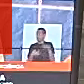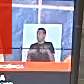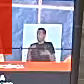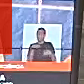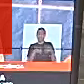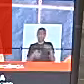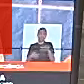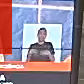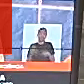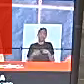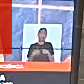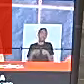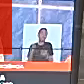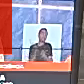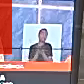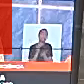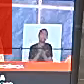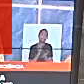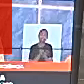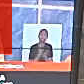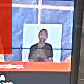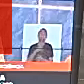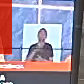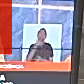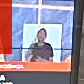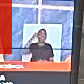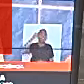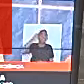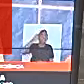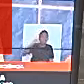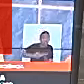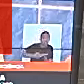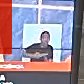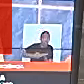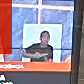minha vida inteira na escola. A vida inteira.